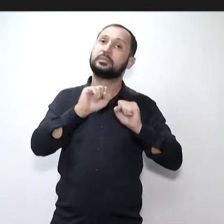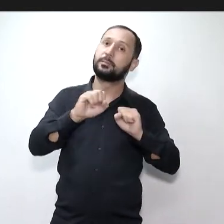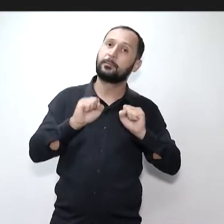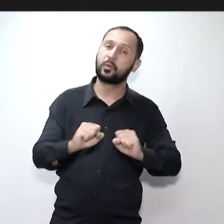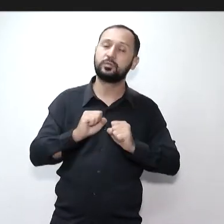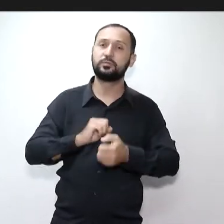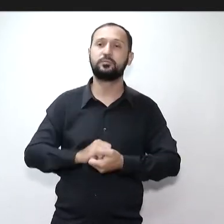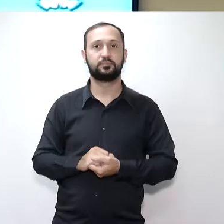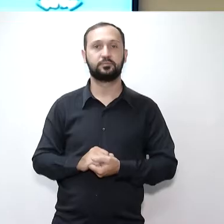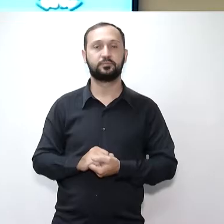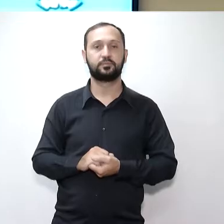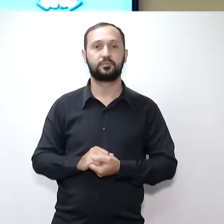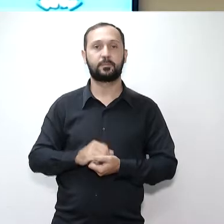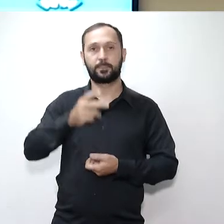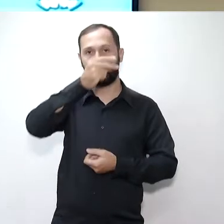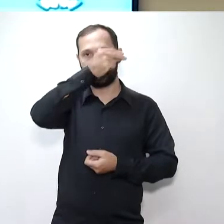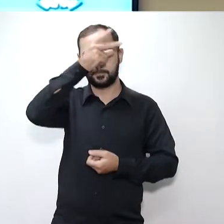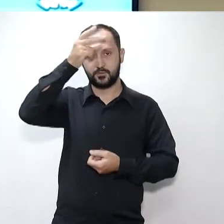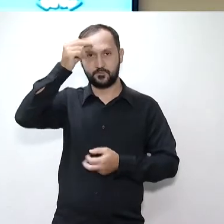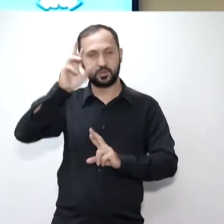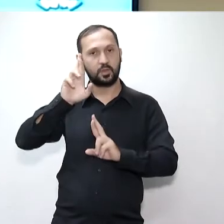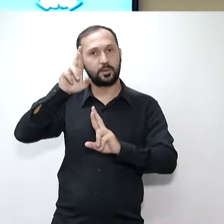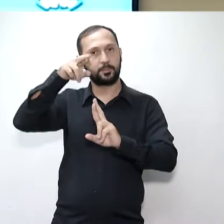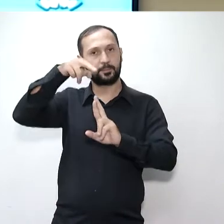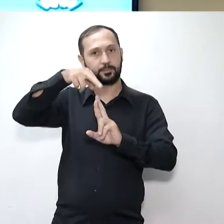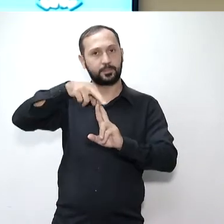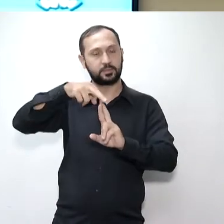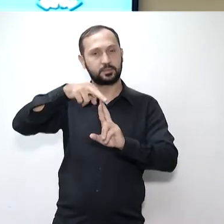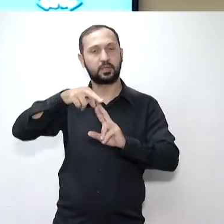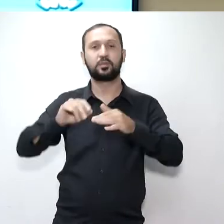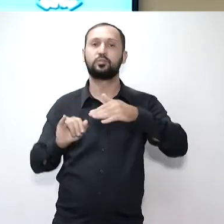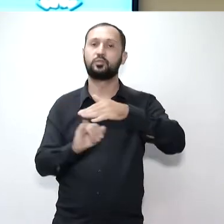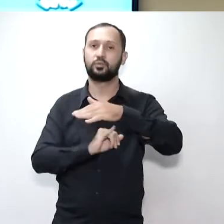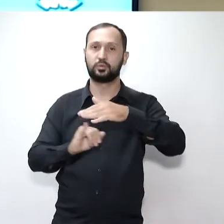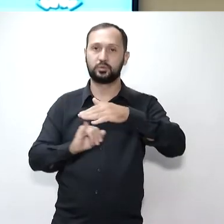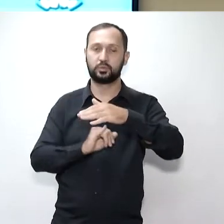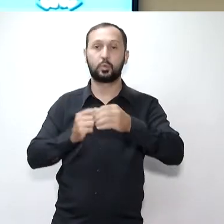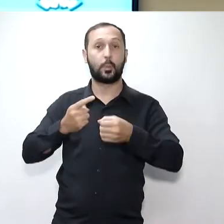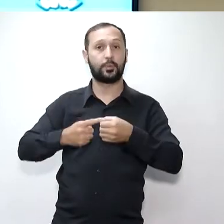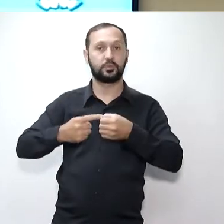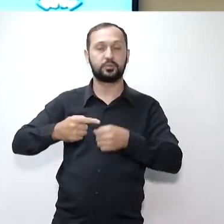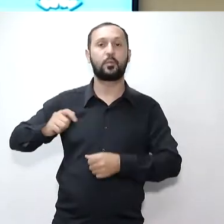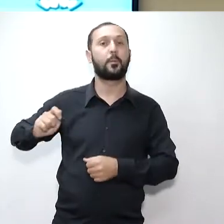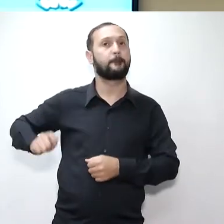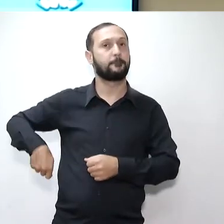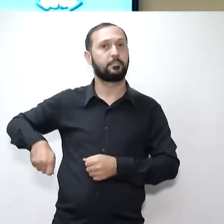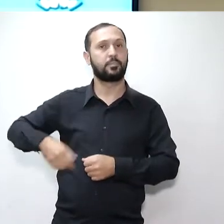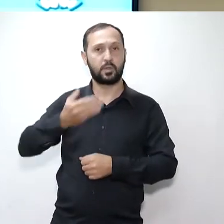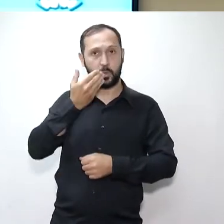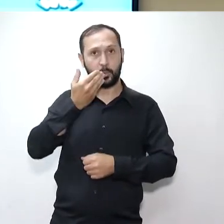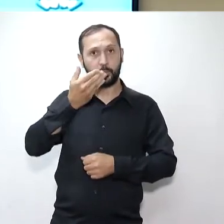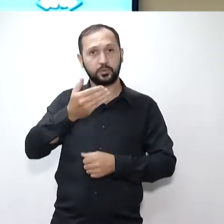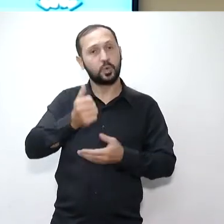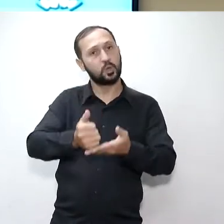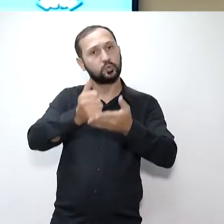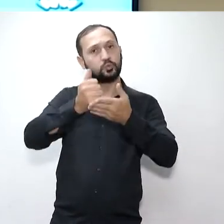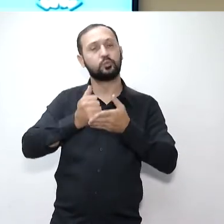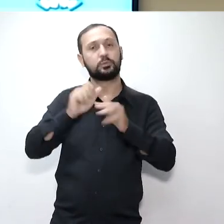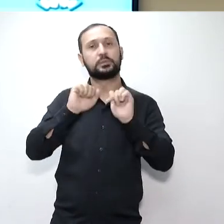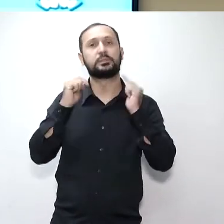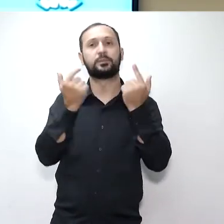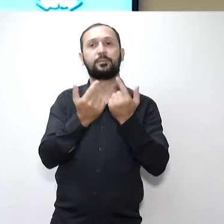possibilidade. Prefeito e representantes de entidades de Porto Murtinho vieram pedir ajuda da